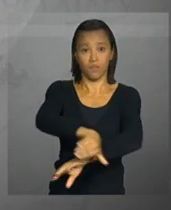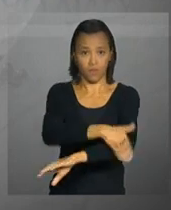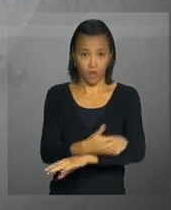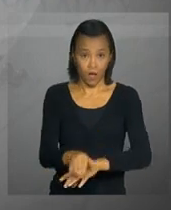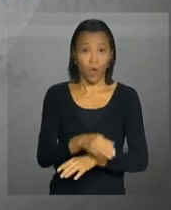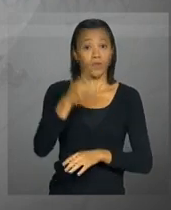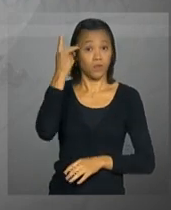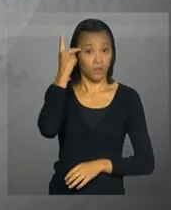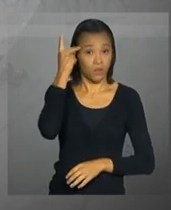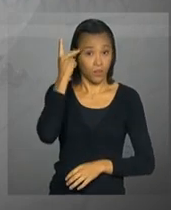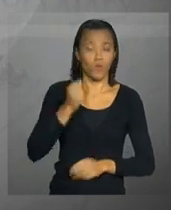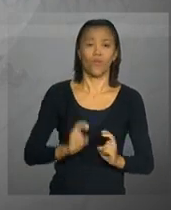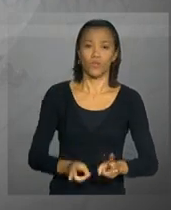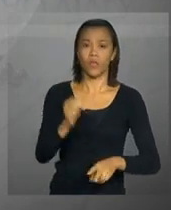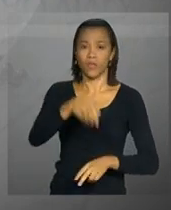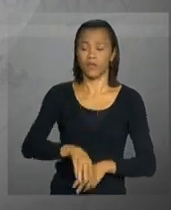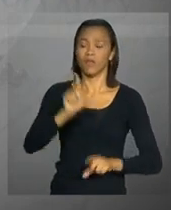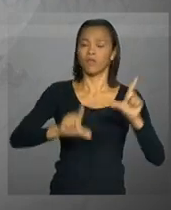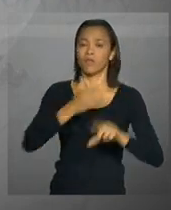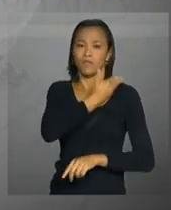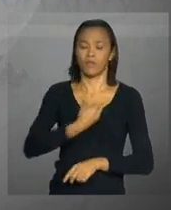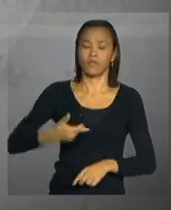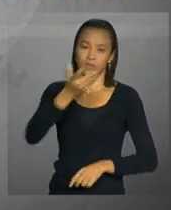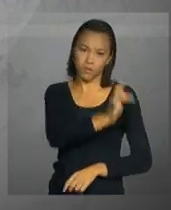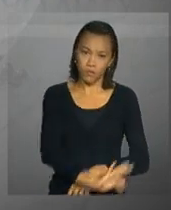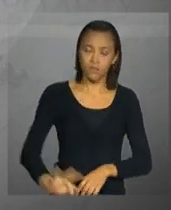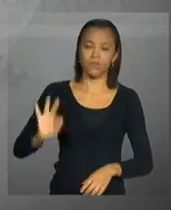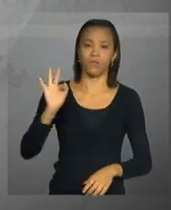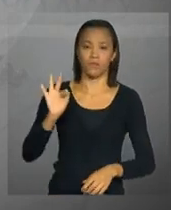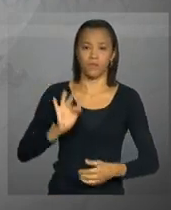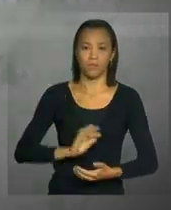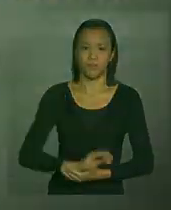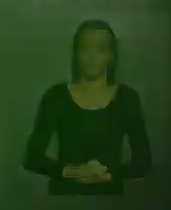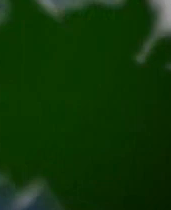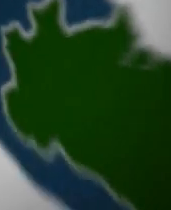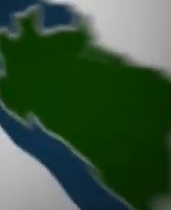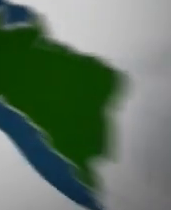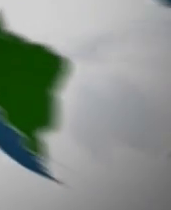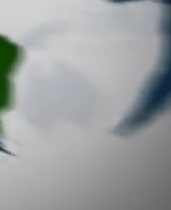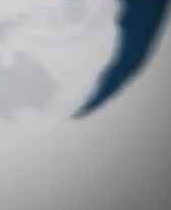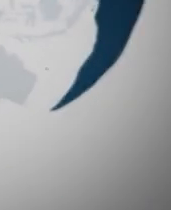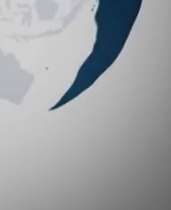rua em São Paulo continue na BR a TV do Governo Federal